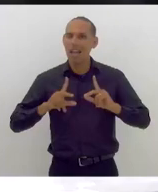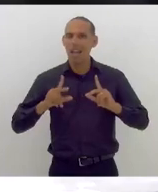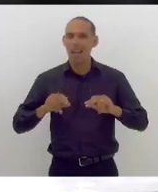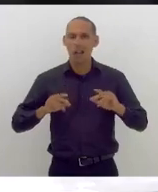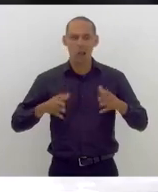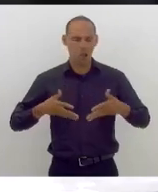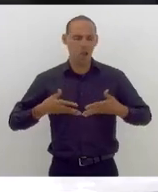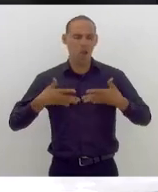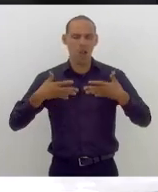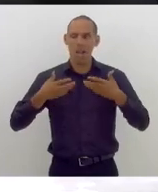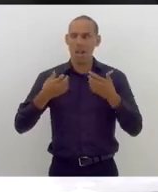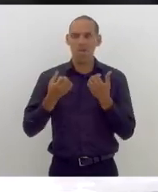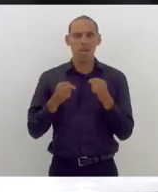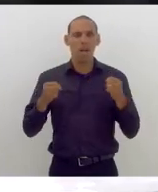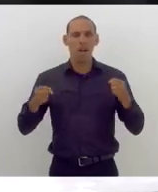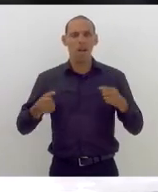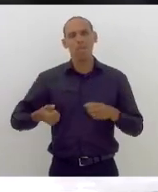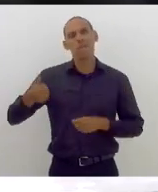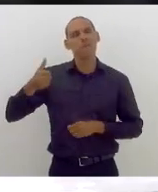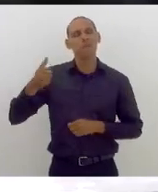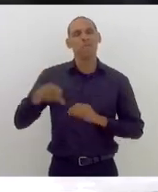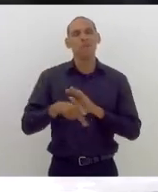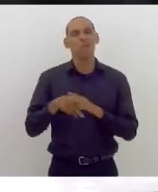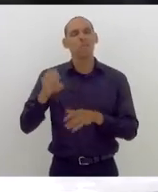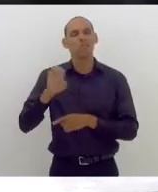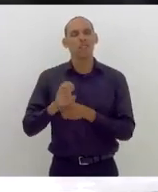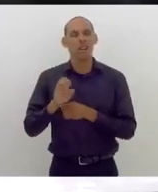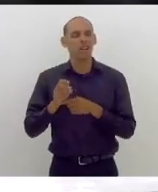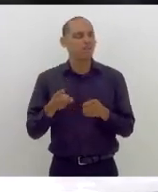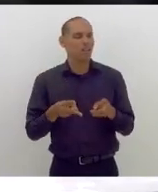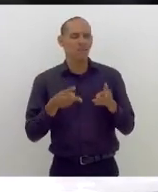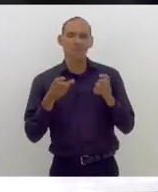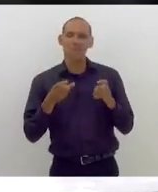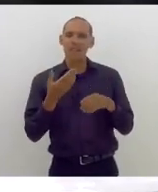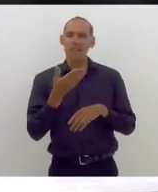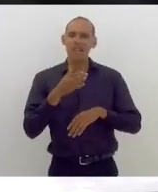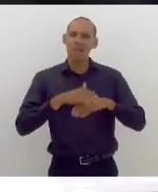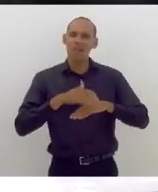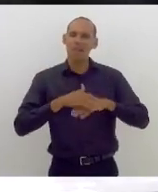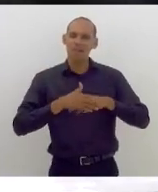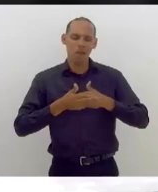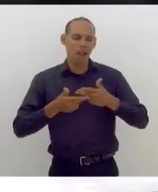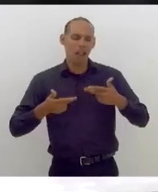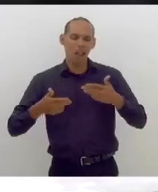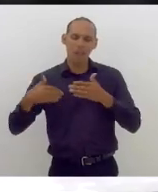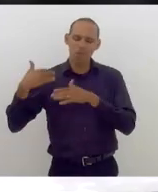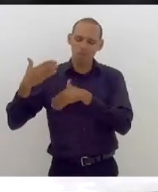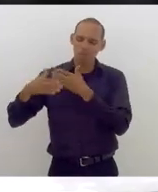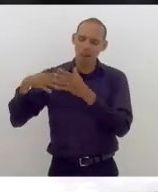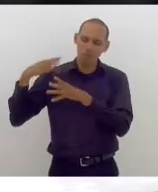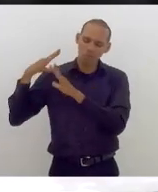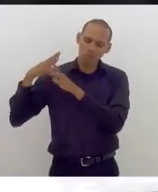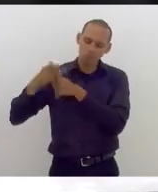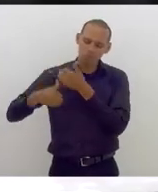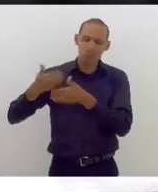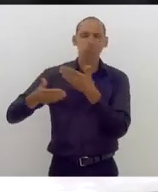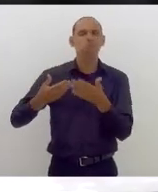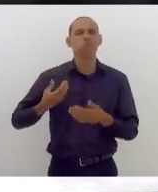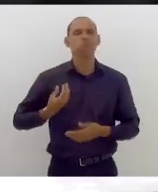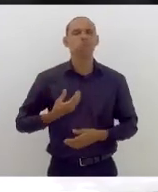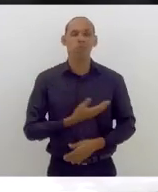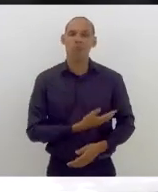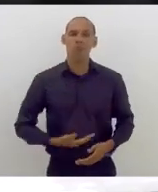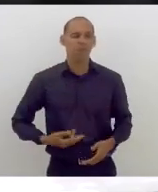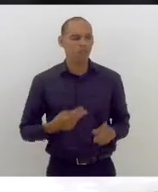mais do que reconhecer os feitos que o Adolfo fez ao longo de toda a sua trajetória pública, ela também tem um papel muito especial, que é